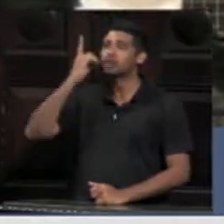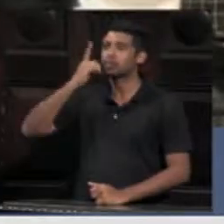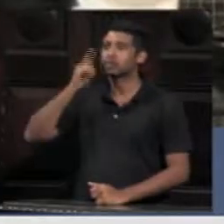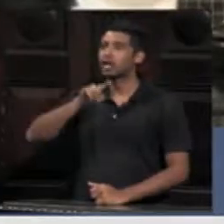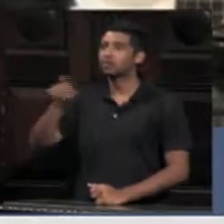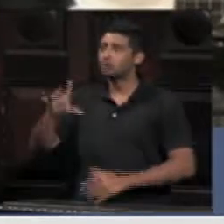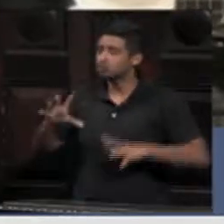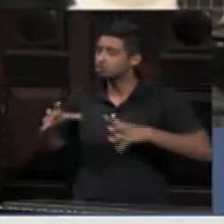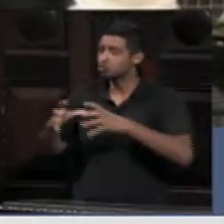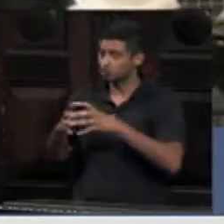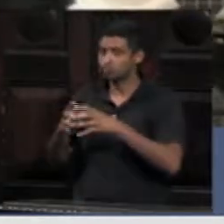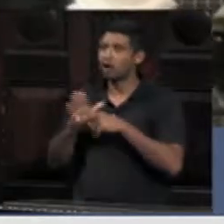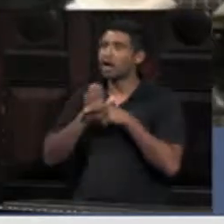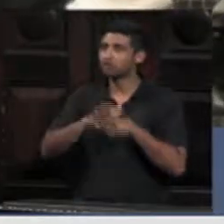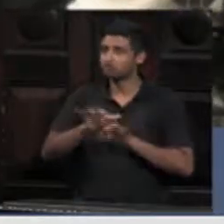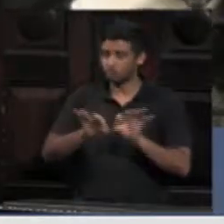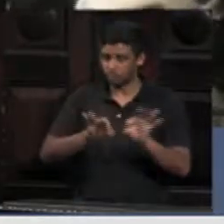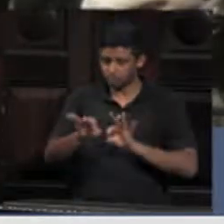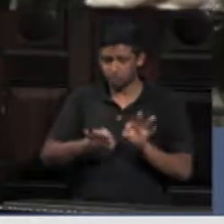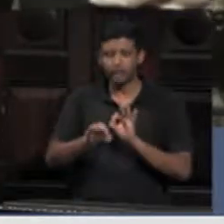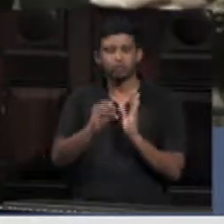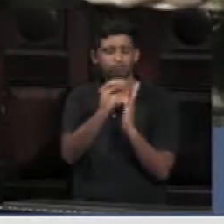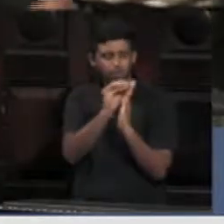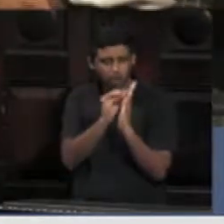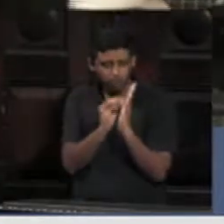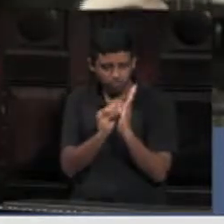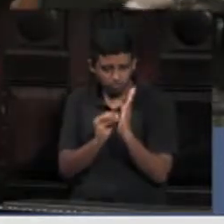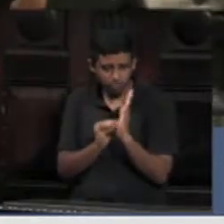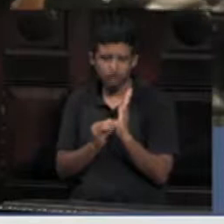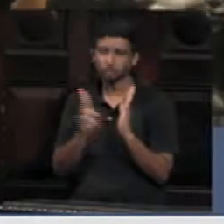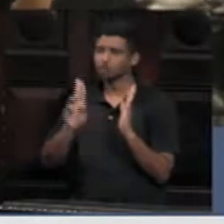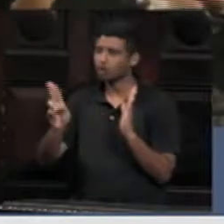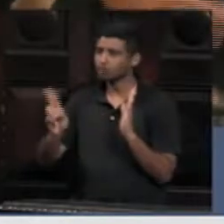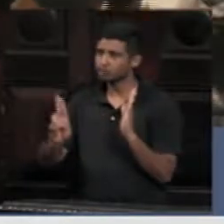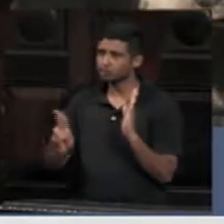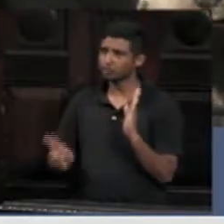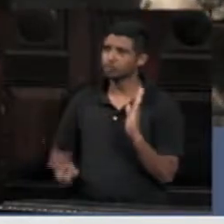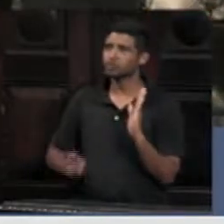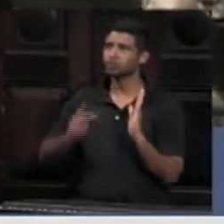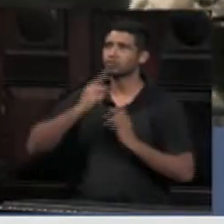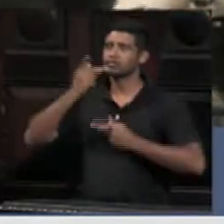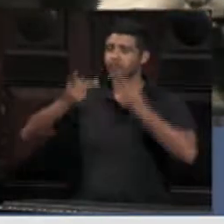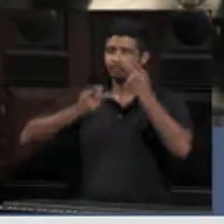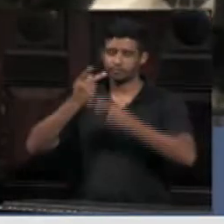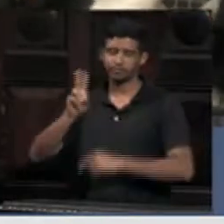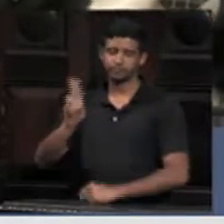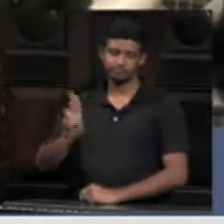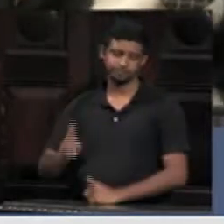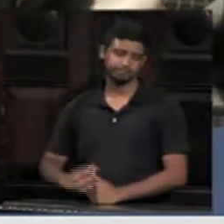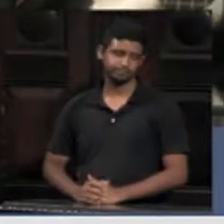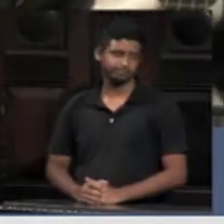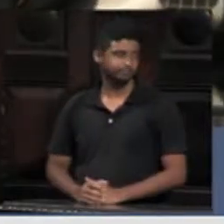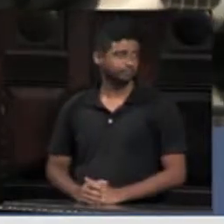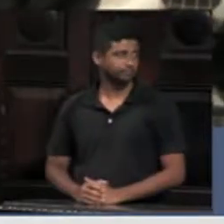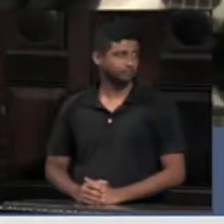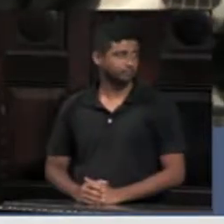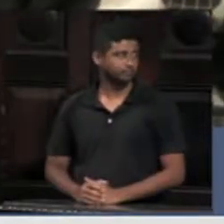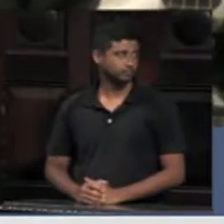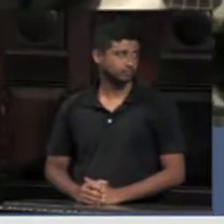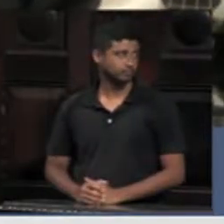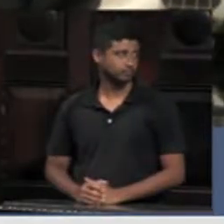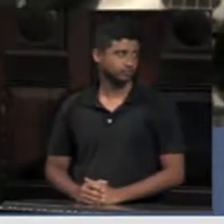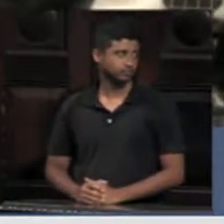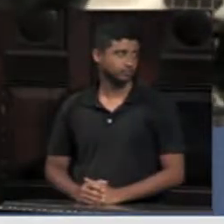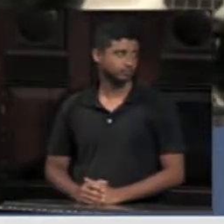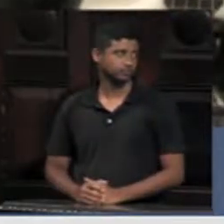Luiz Paulo e Gustavo Tutuca. Pendente de parecer das comissões de Constituição, Justiça, de Cultura, Esporte, Lazer, de Economia, Indústria e Comércio, de Tributação, Controle da Arrecadação